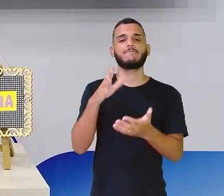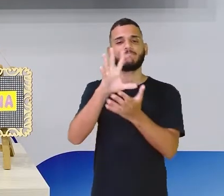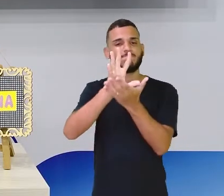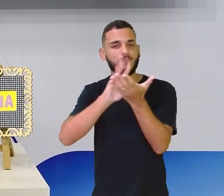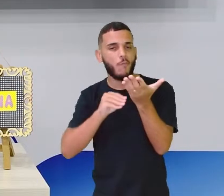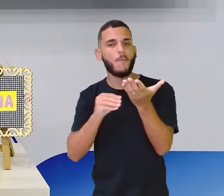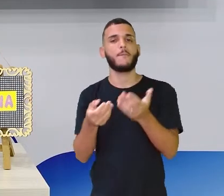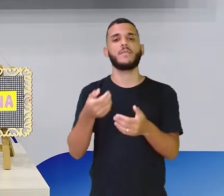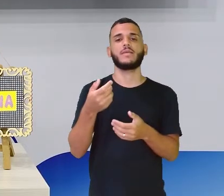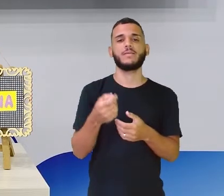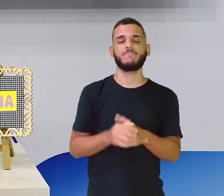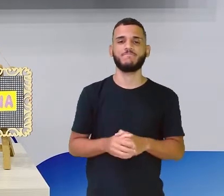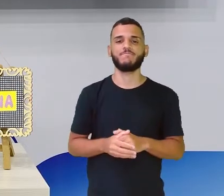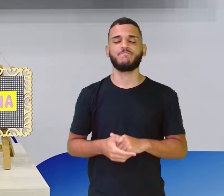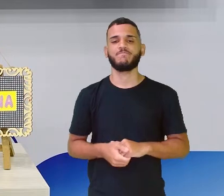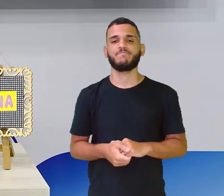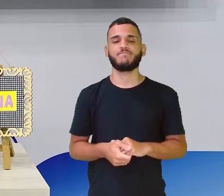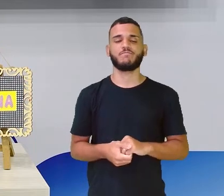obras,